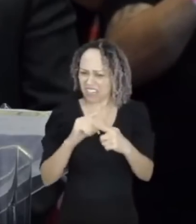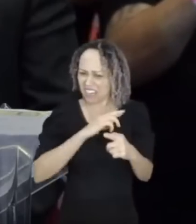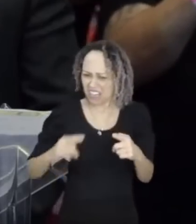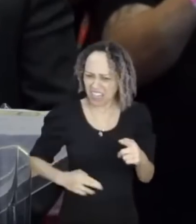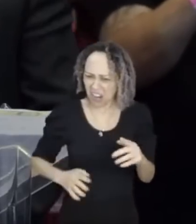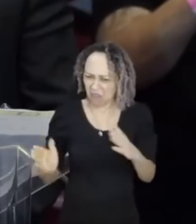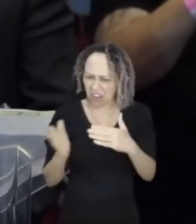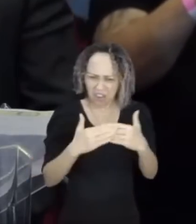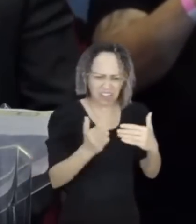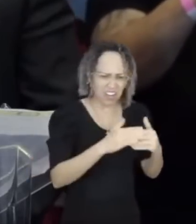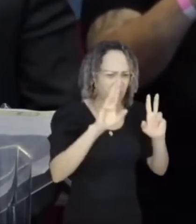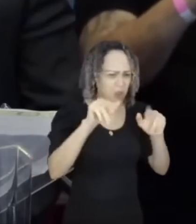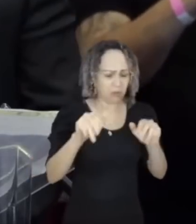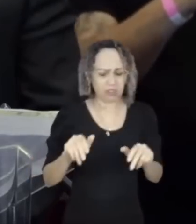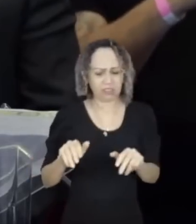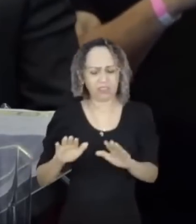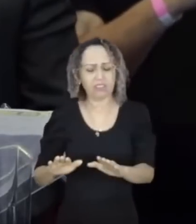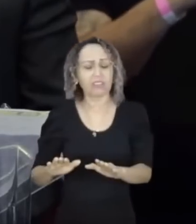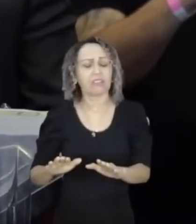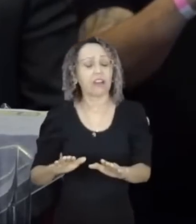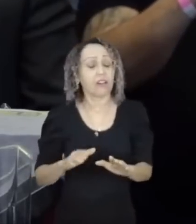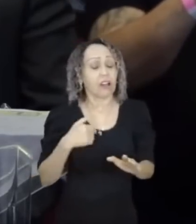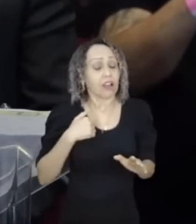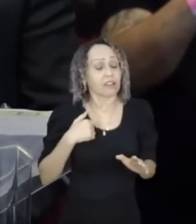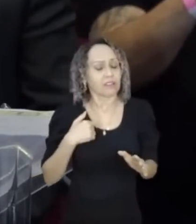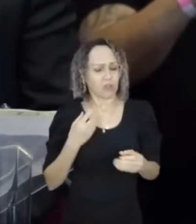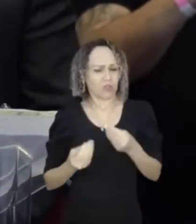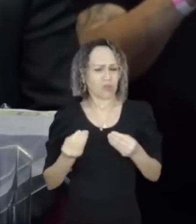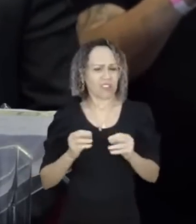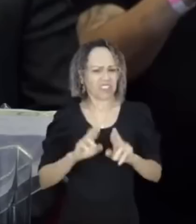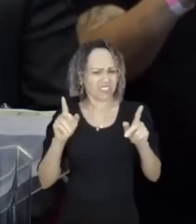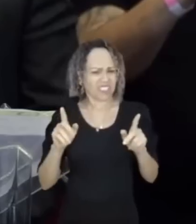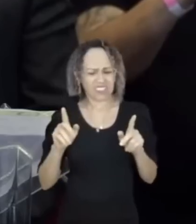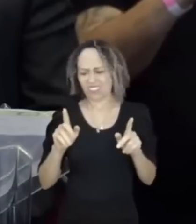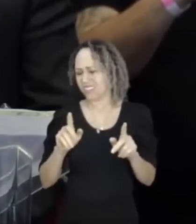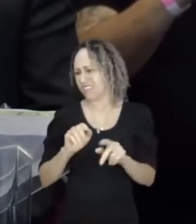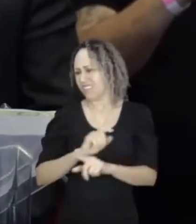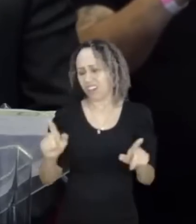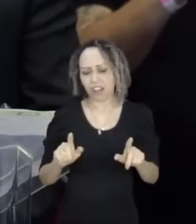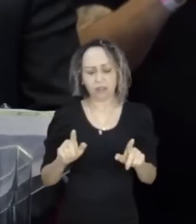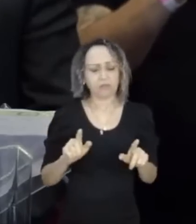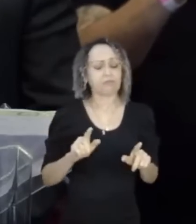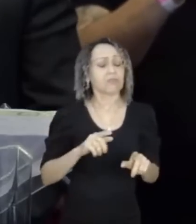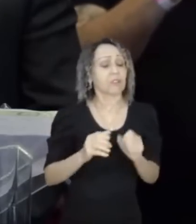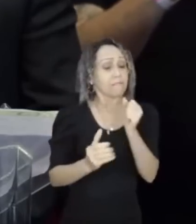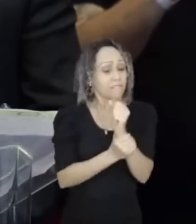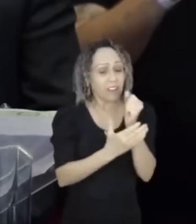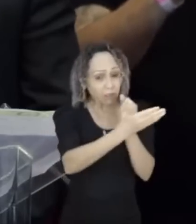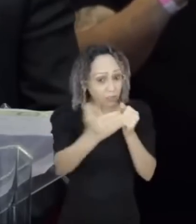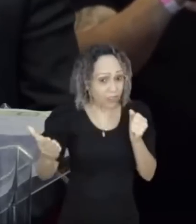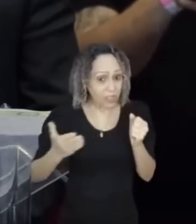diferente. Posso lhes assegurar, portanto, que meu governo não adotará quaisquer atitudes que firam